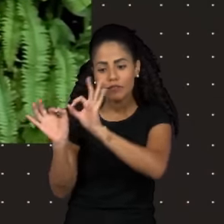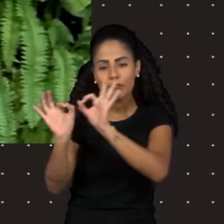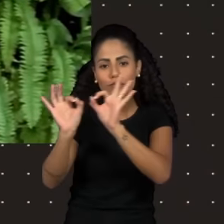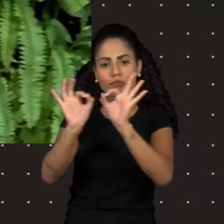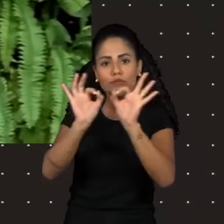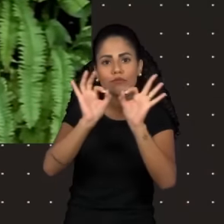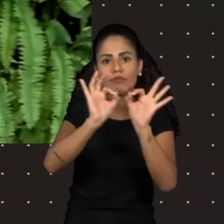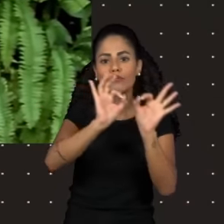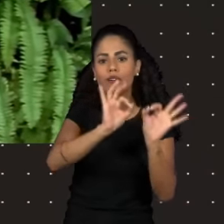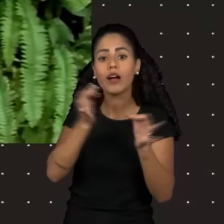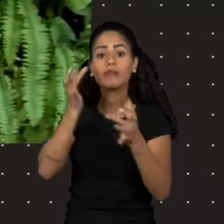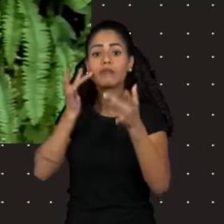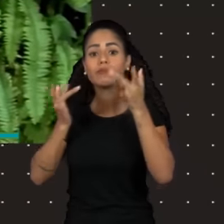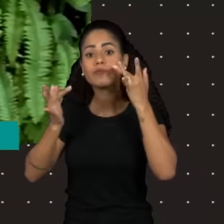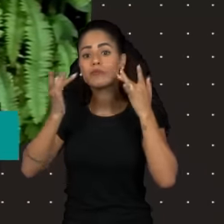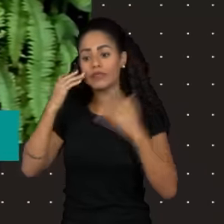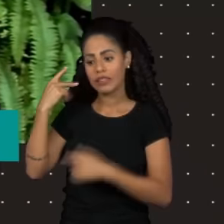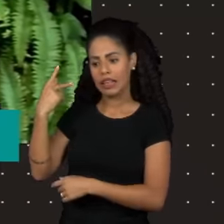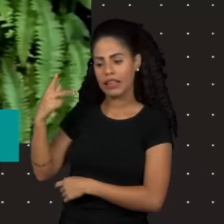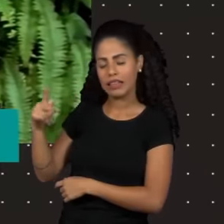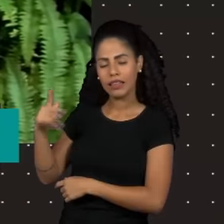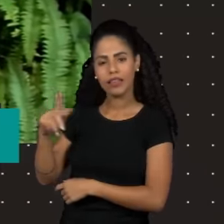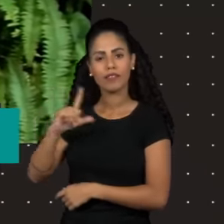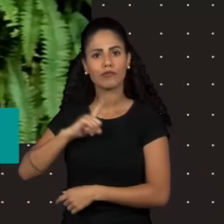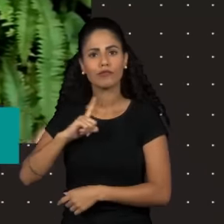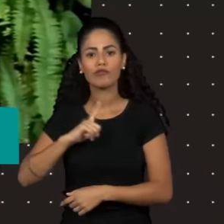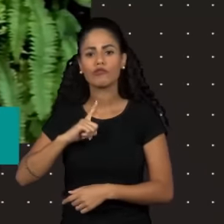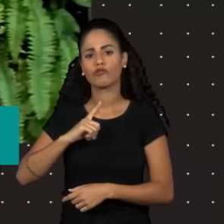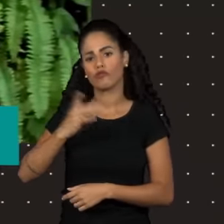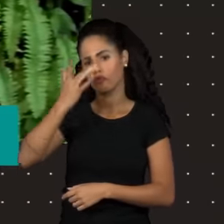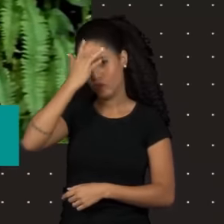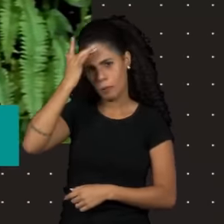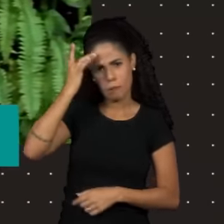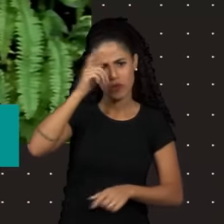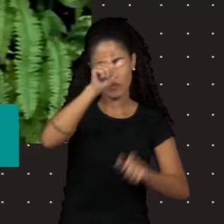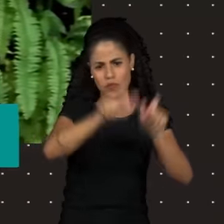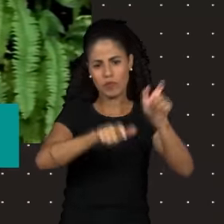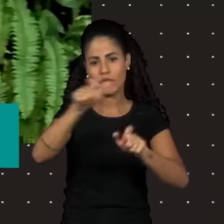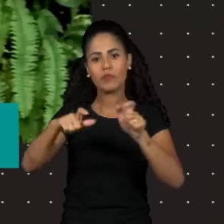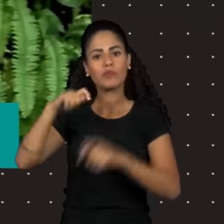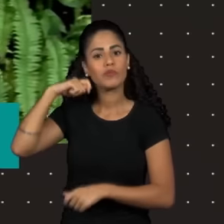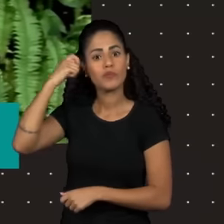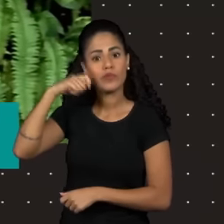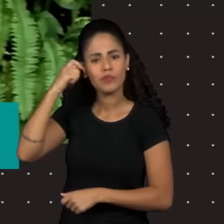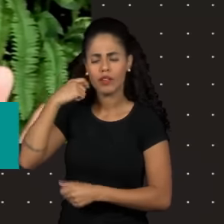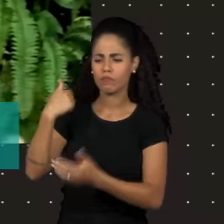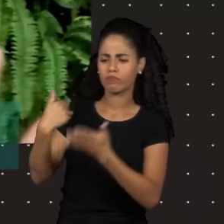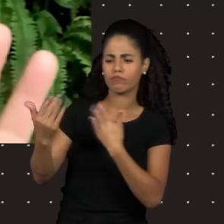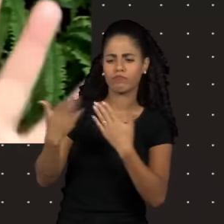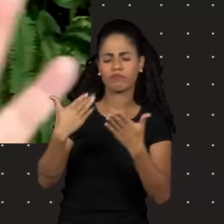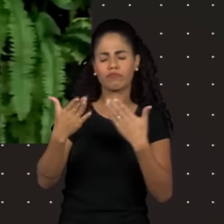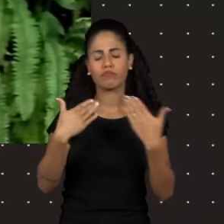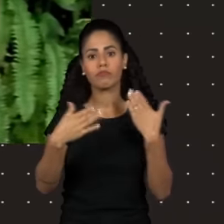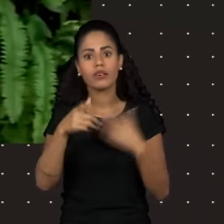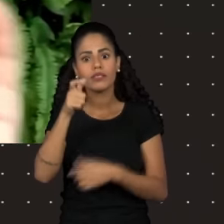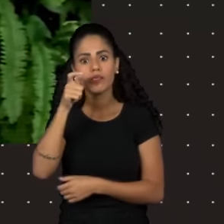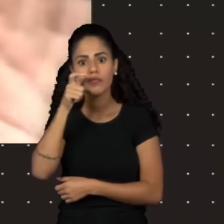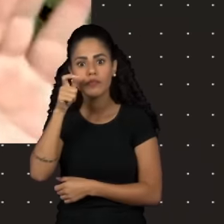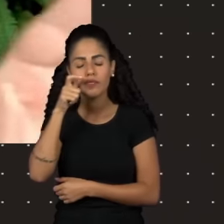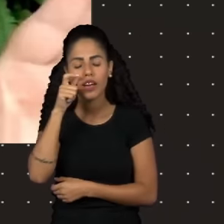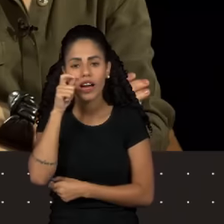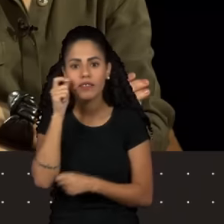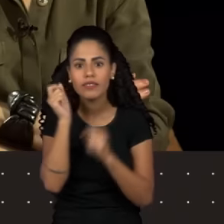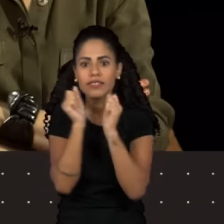peça dela de formatura. Tinham, assim, atores maravilhosos começando, mas o meu olho não